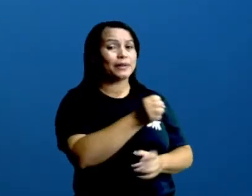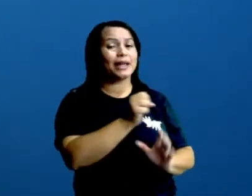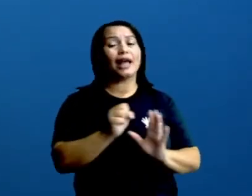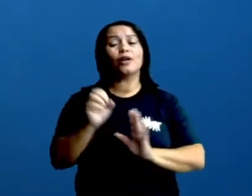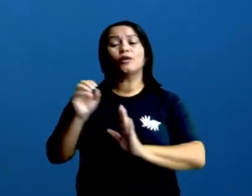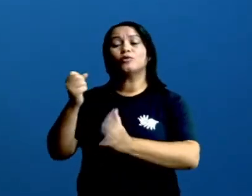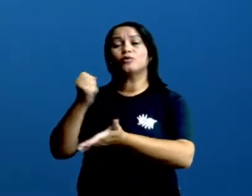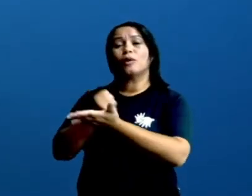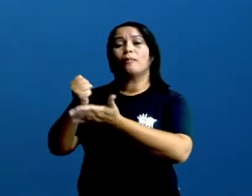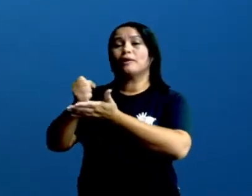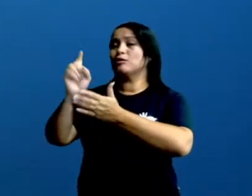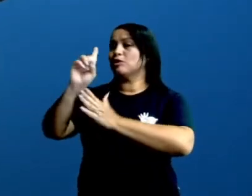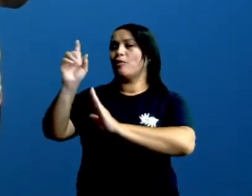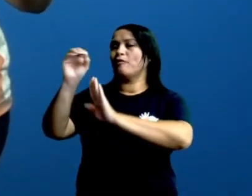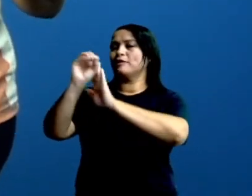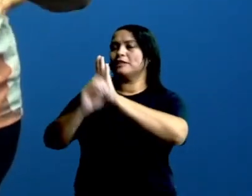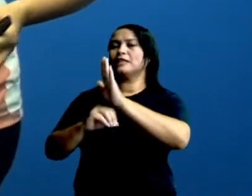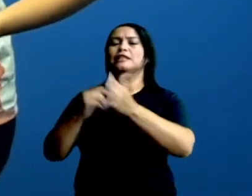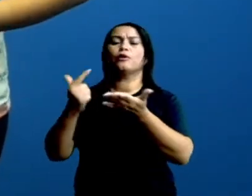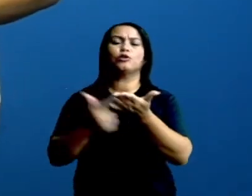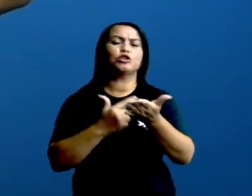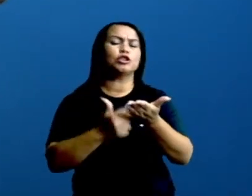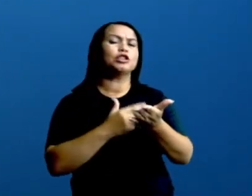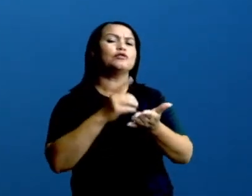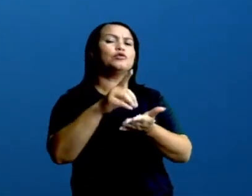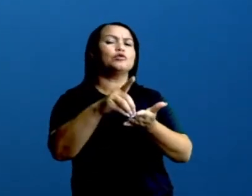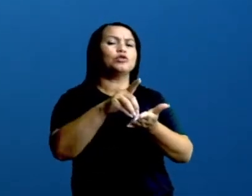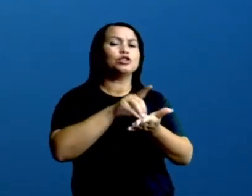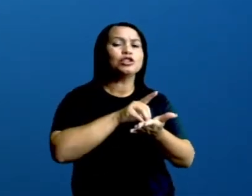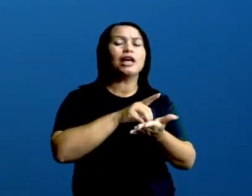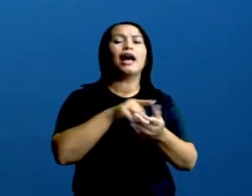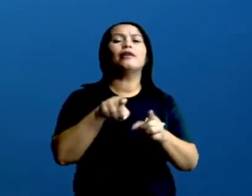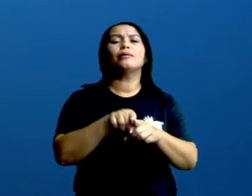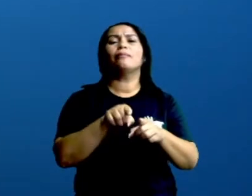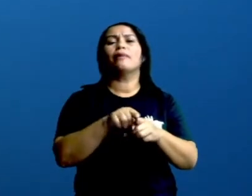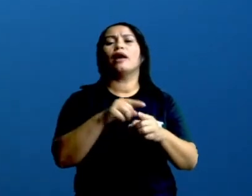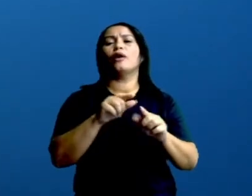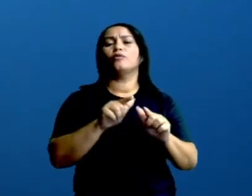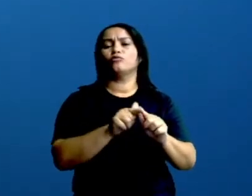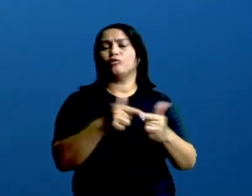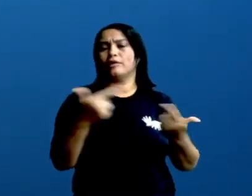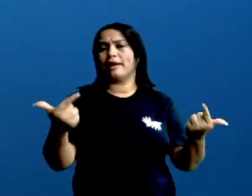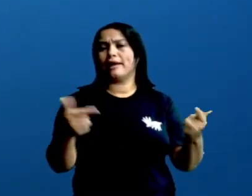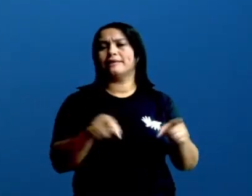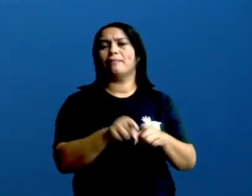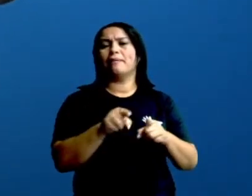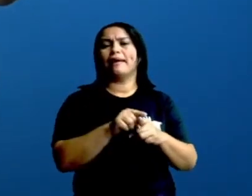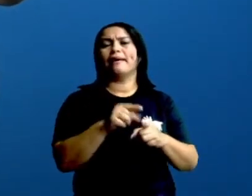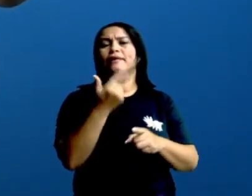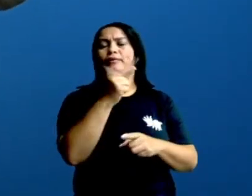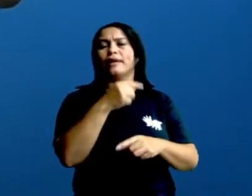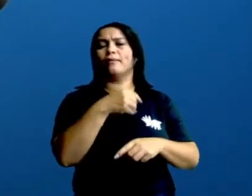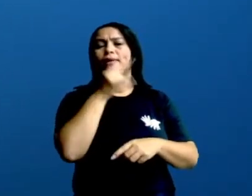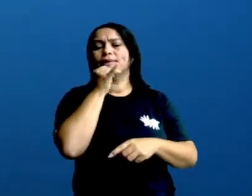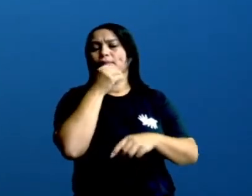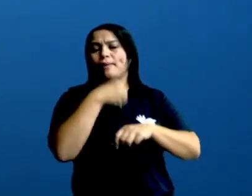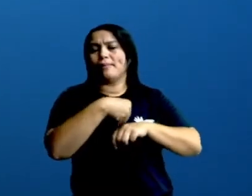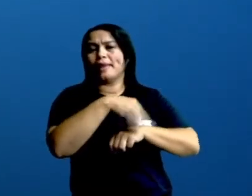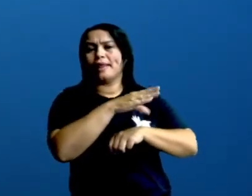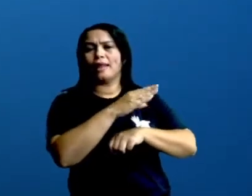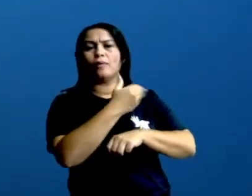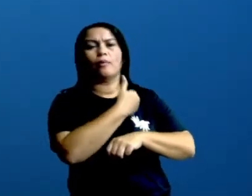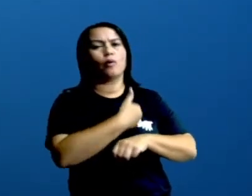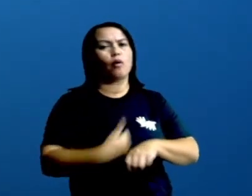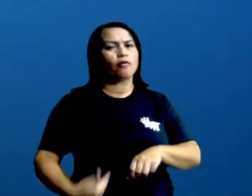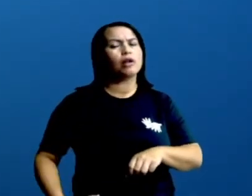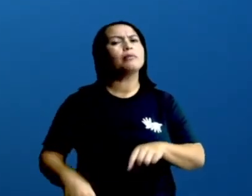não oficiais, que vão ser aí os livros, os diários, os jornais, eles, mesmo não sendo emitidos pelo governo, eles são